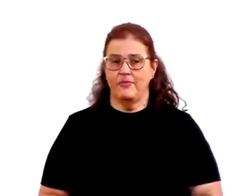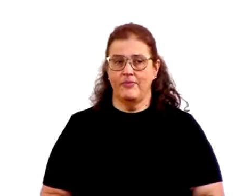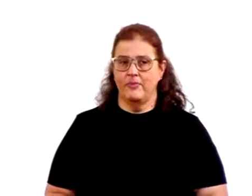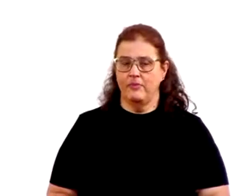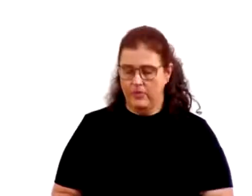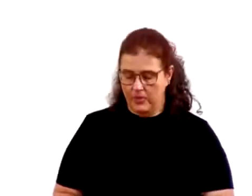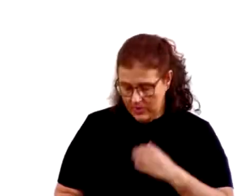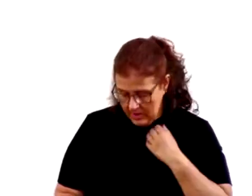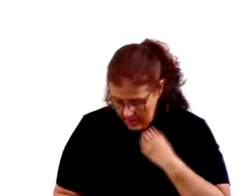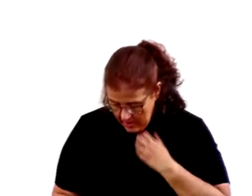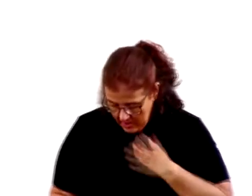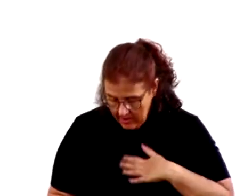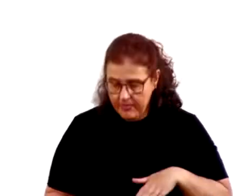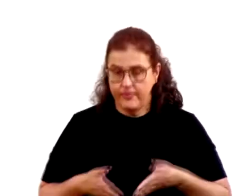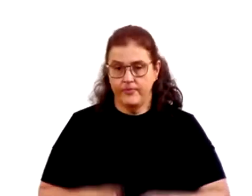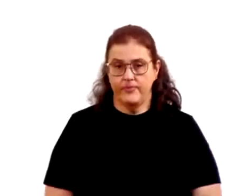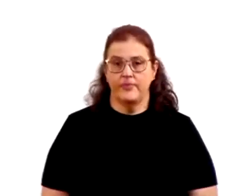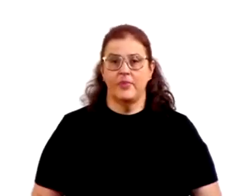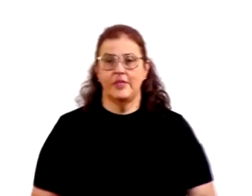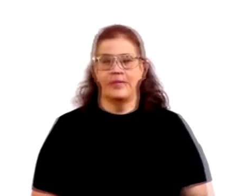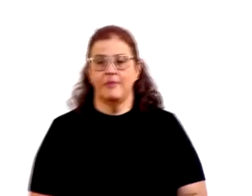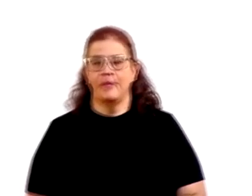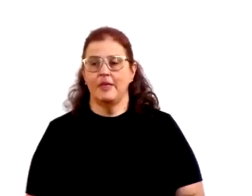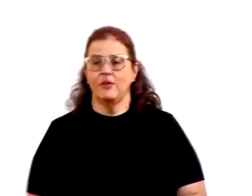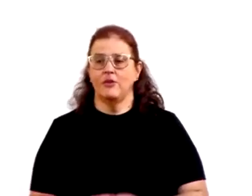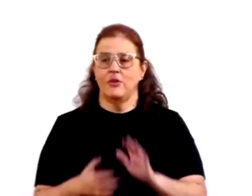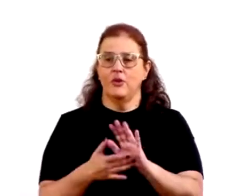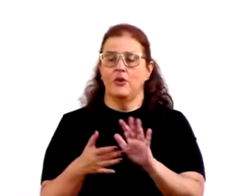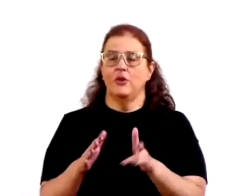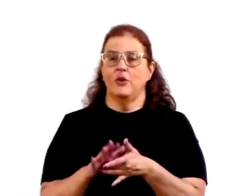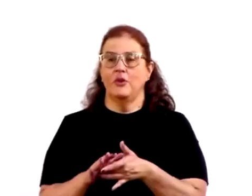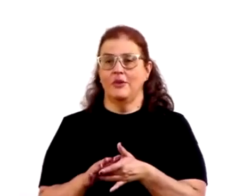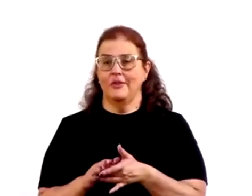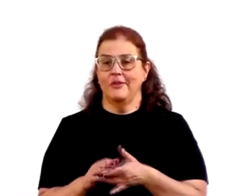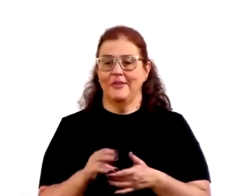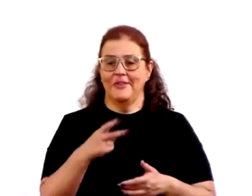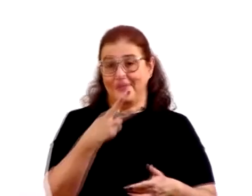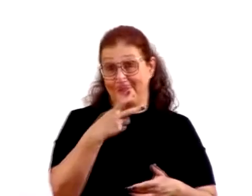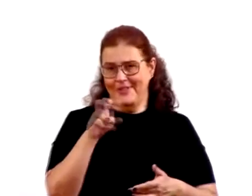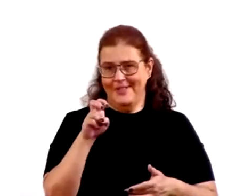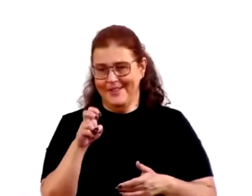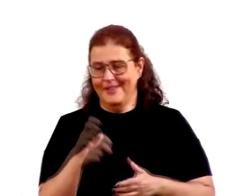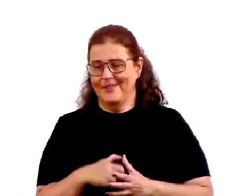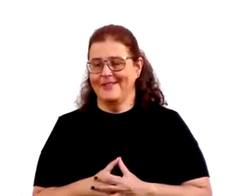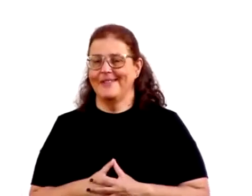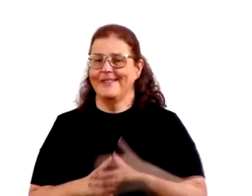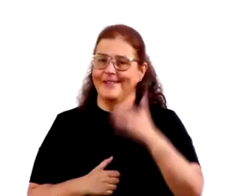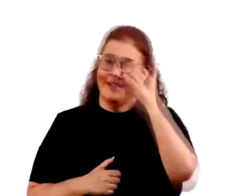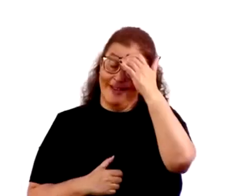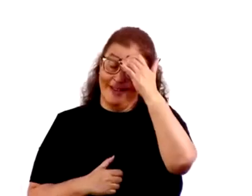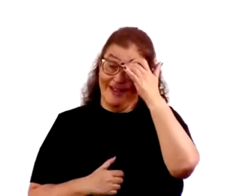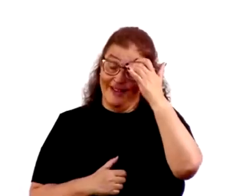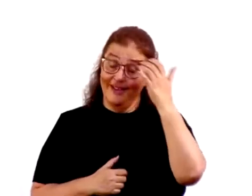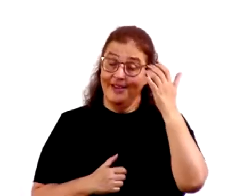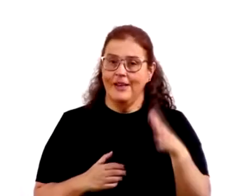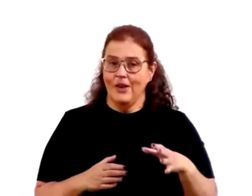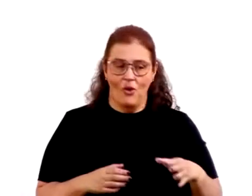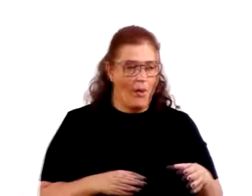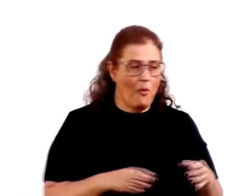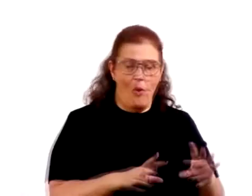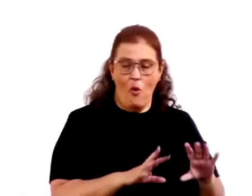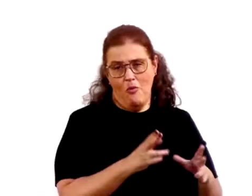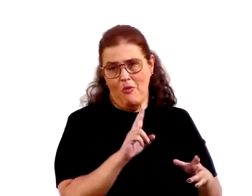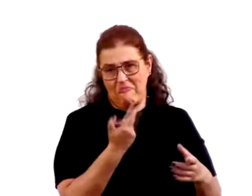Do nascimento dele, de ontem, por exemplo, dia 25 para nós, mas obviamente no dia especial lá no